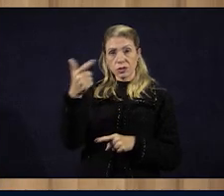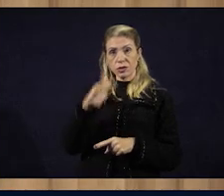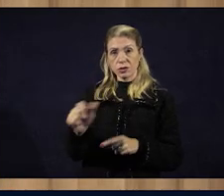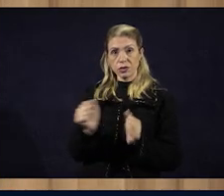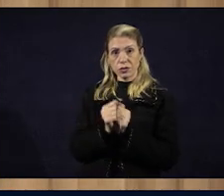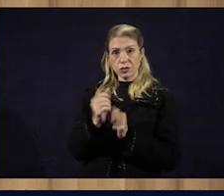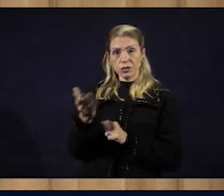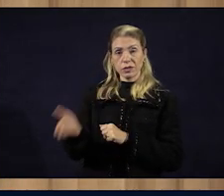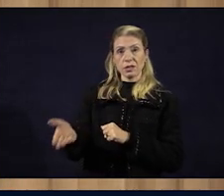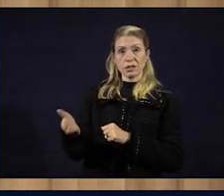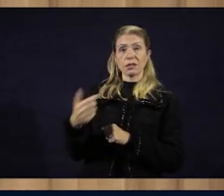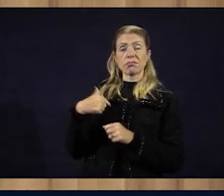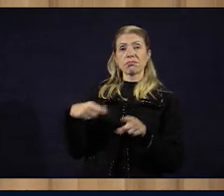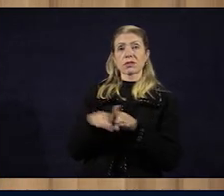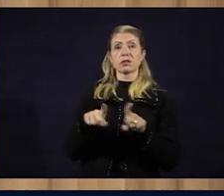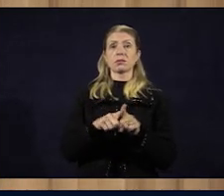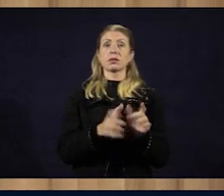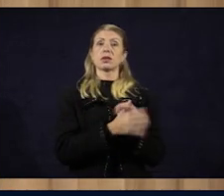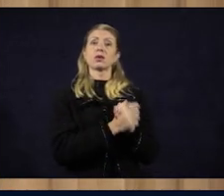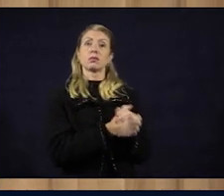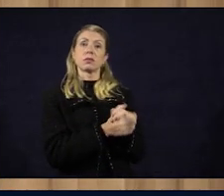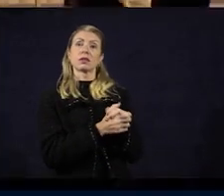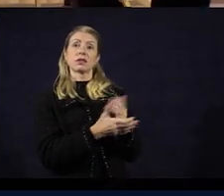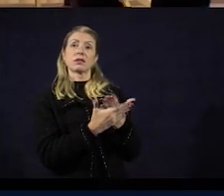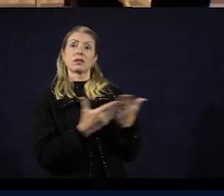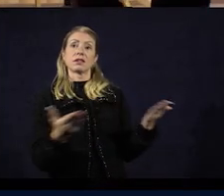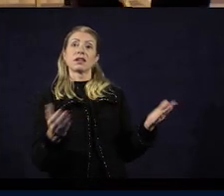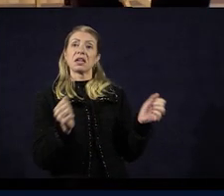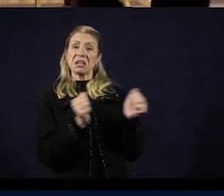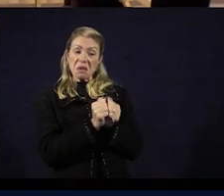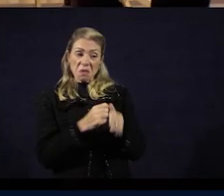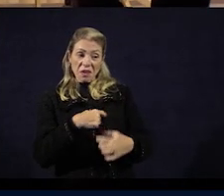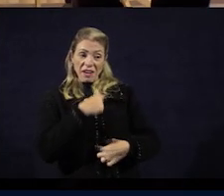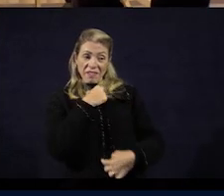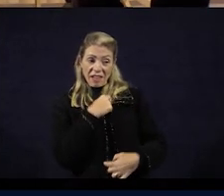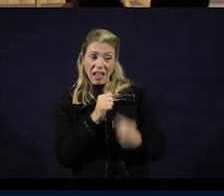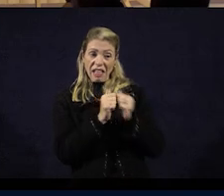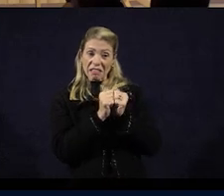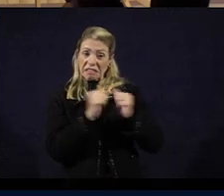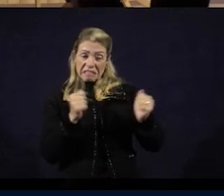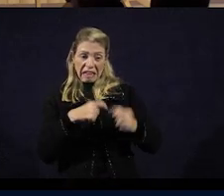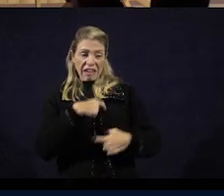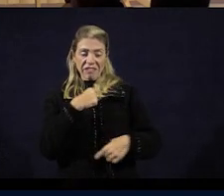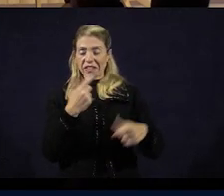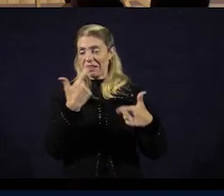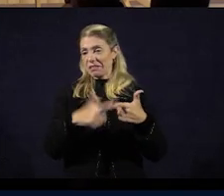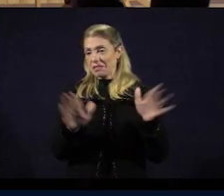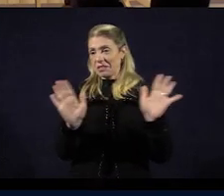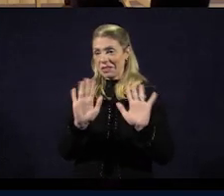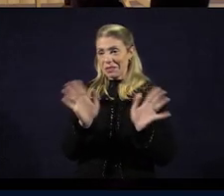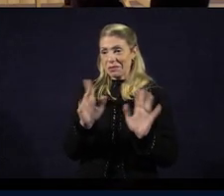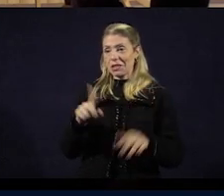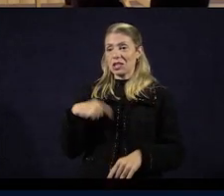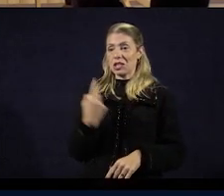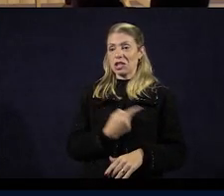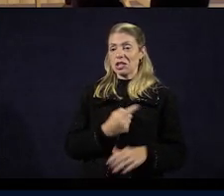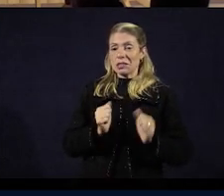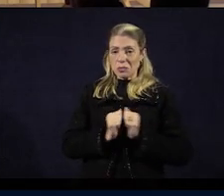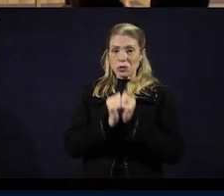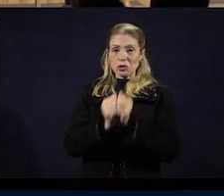vocês. Cumprimentar aqui, vou discordar, com ou sem gravata, a gente tem liderando o Ministério de